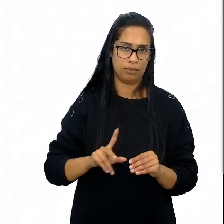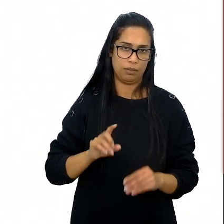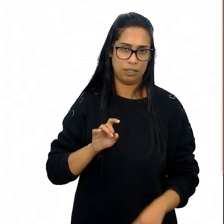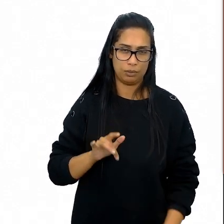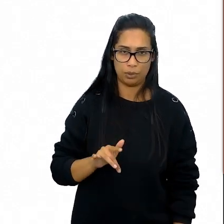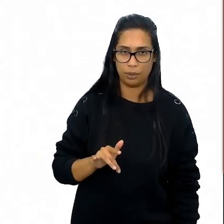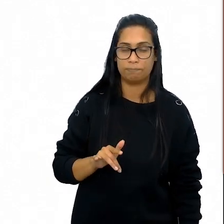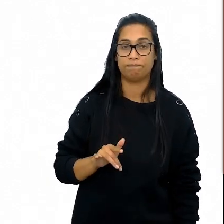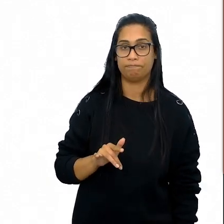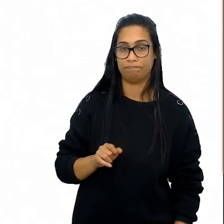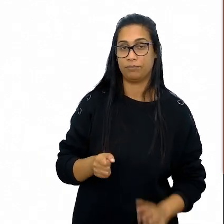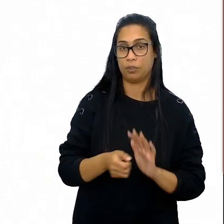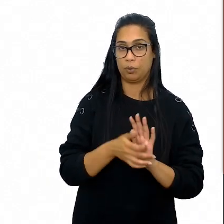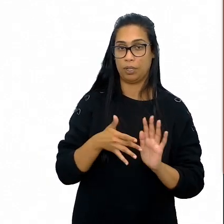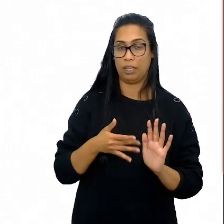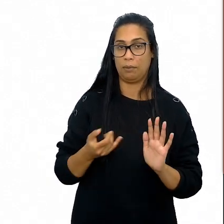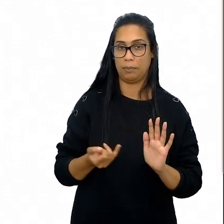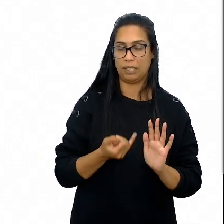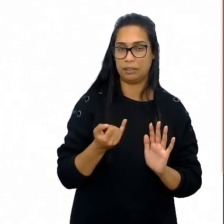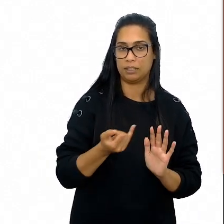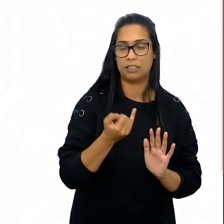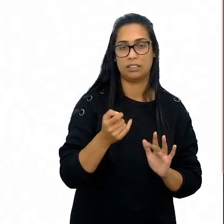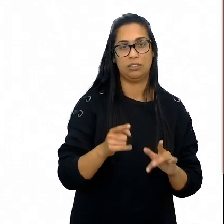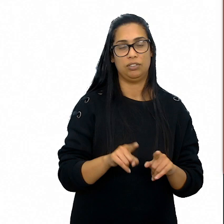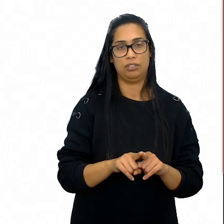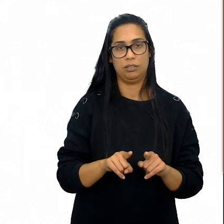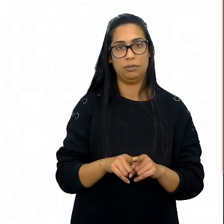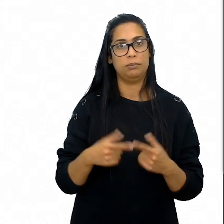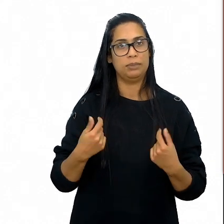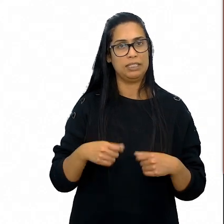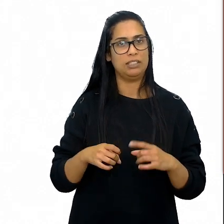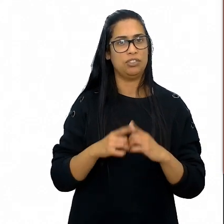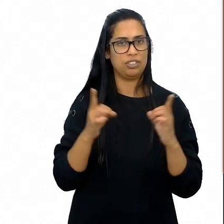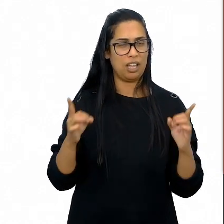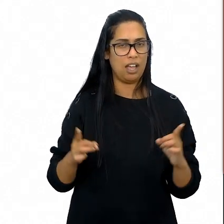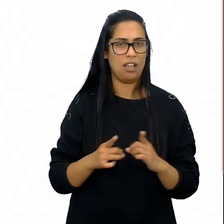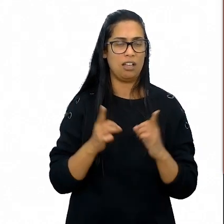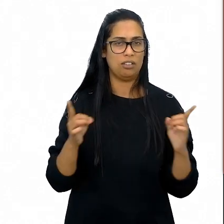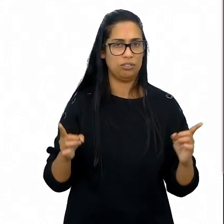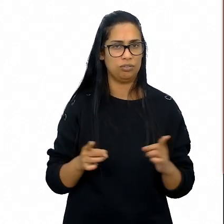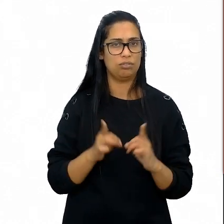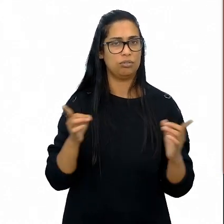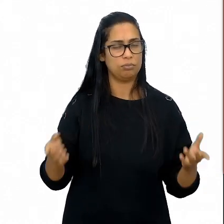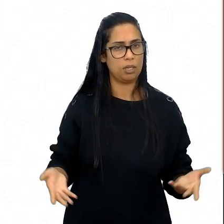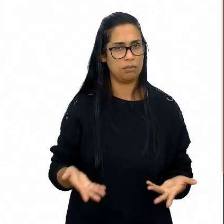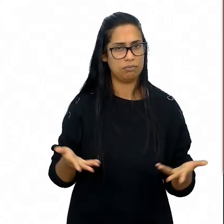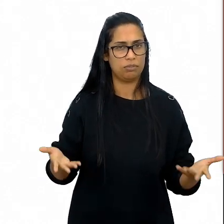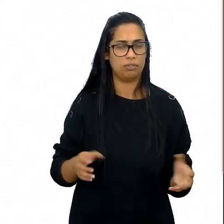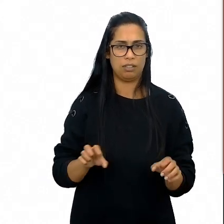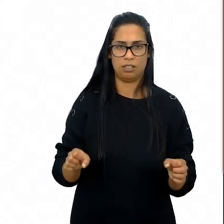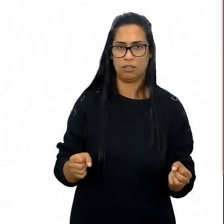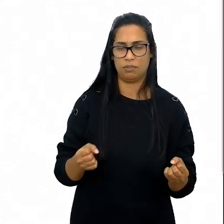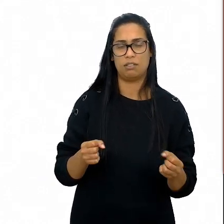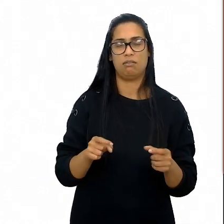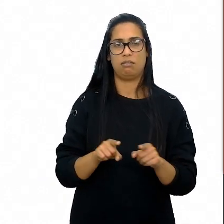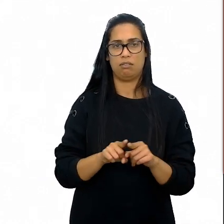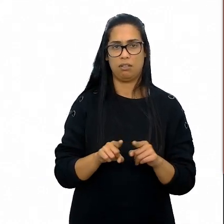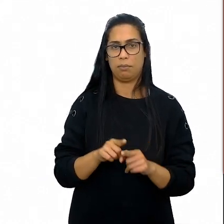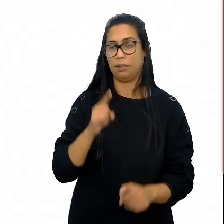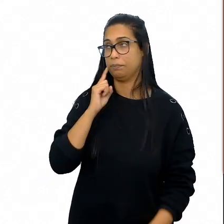do nosso currículo e do nosso fazer didático-pedagógico e academico.iff olha aqui